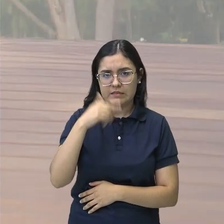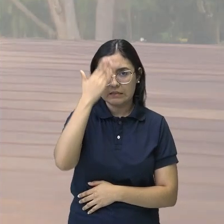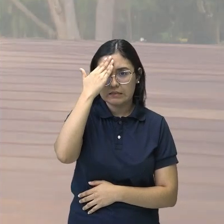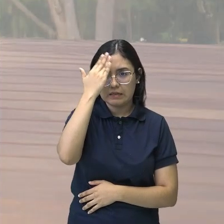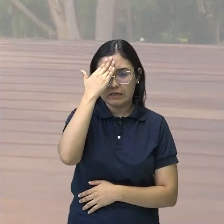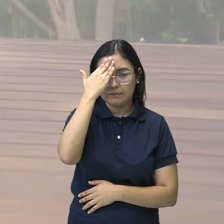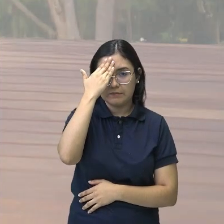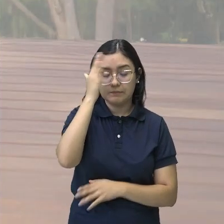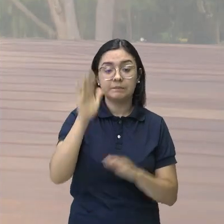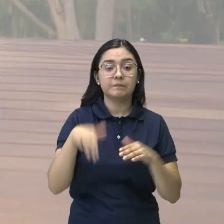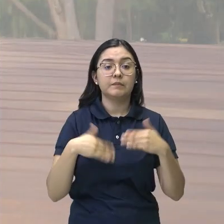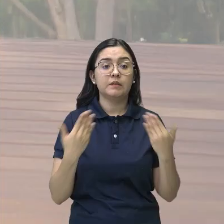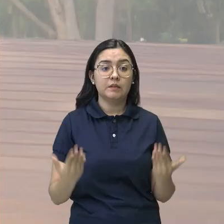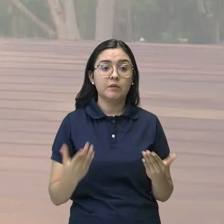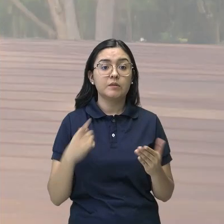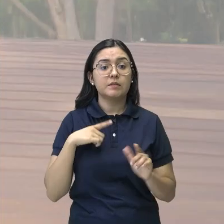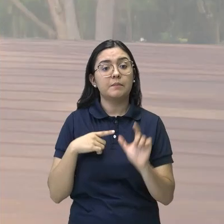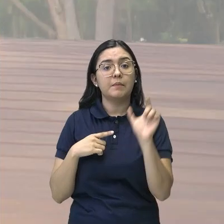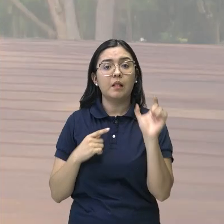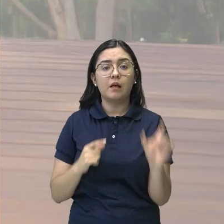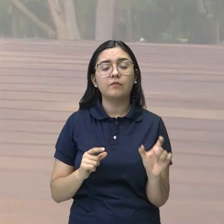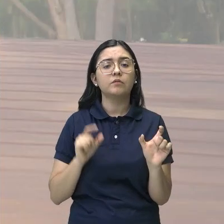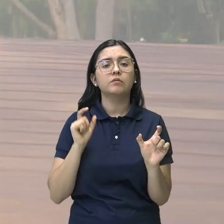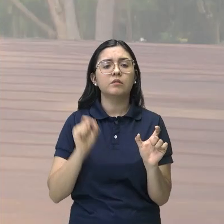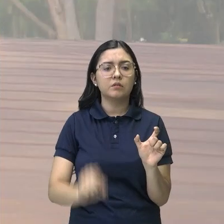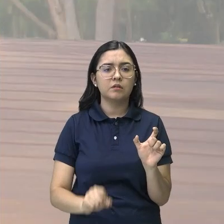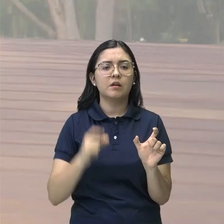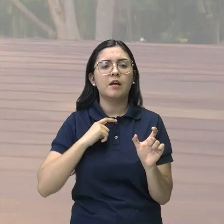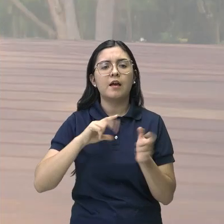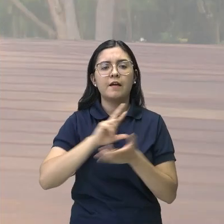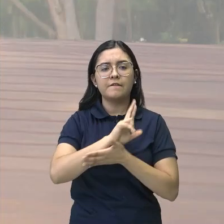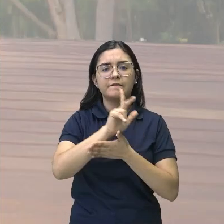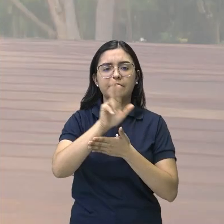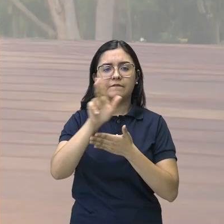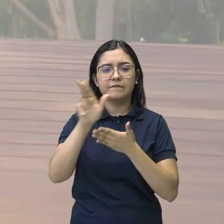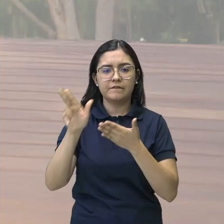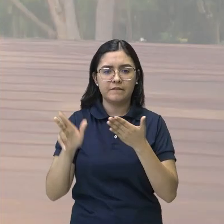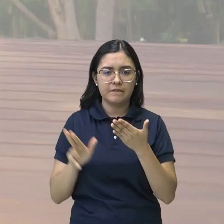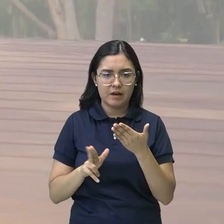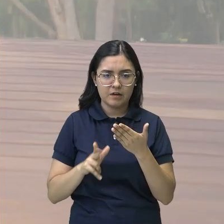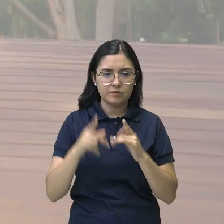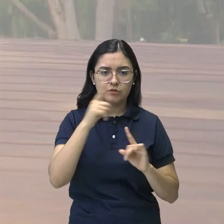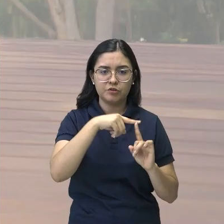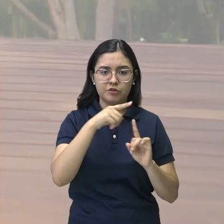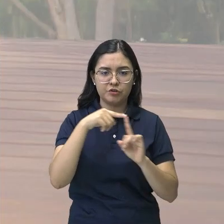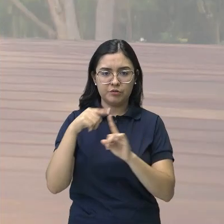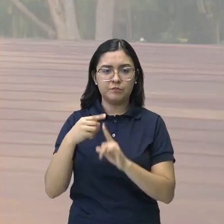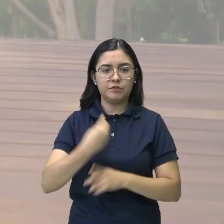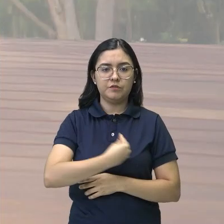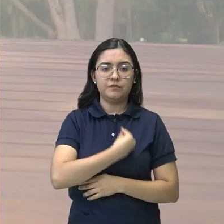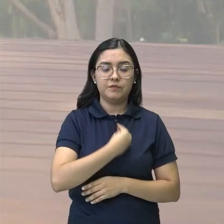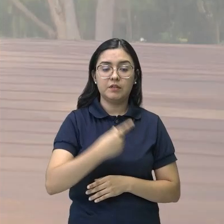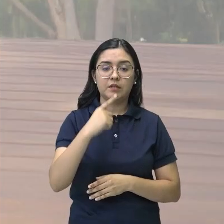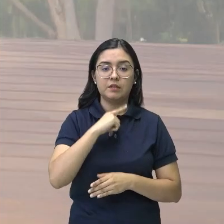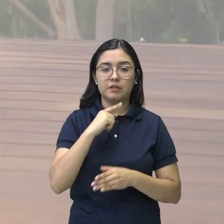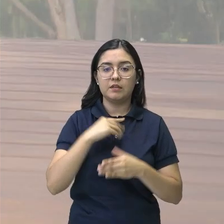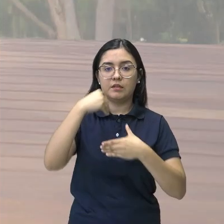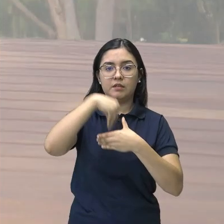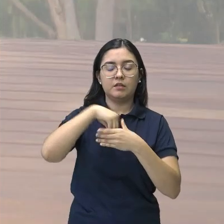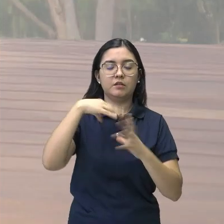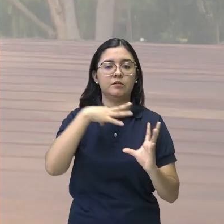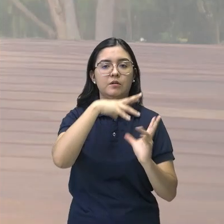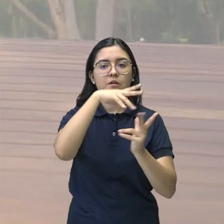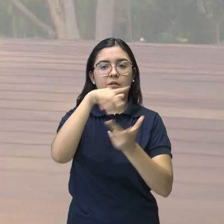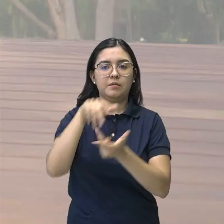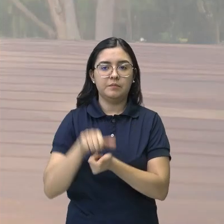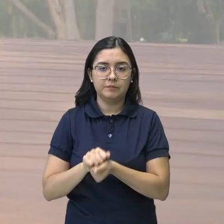biodiversidade? Pois é, olha, esse termo ele define a variedade de formas de vida no planeta, incluindo aí todas